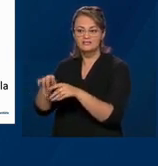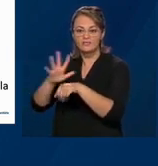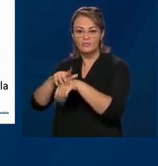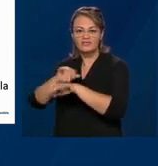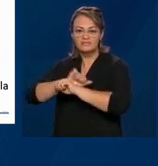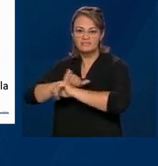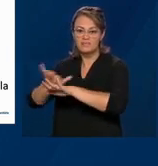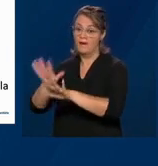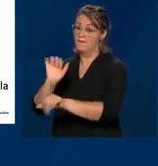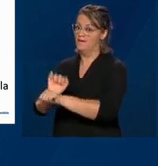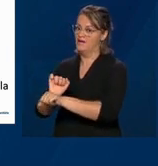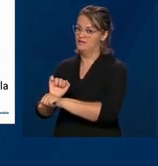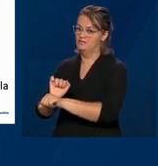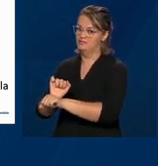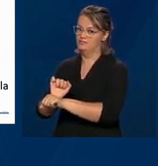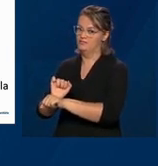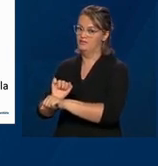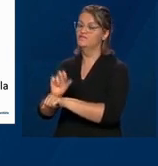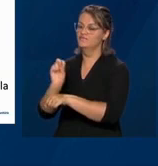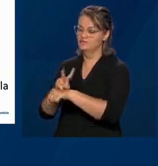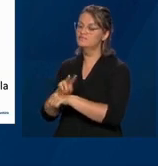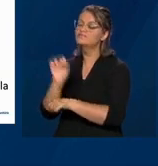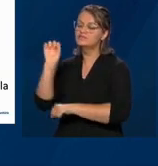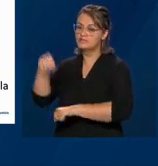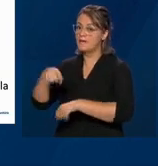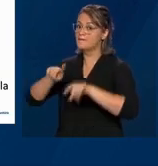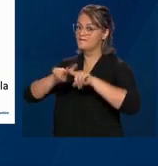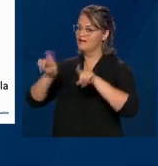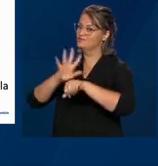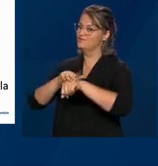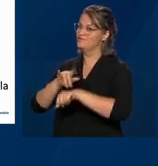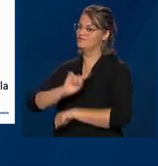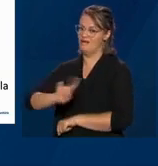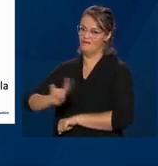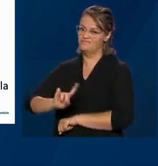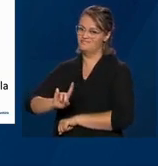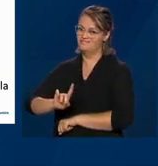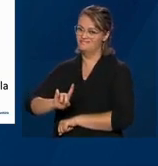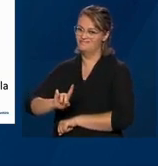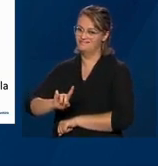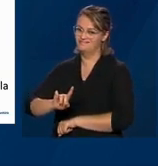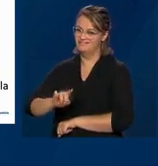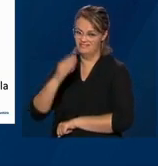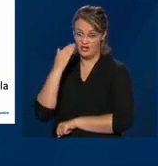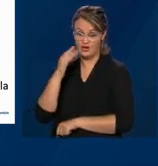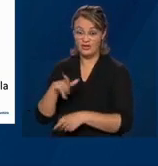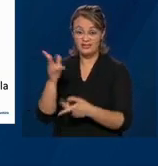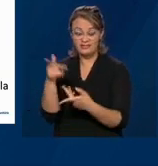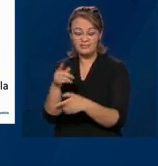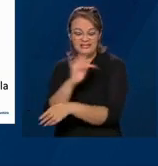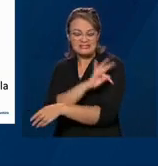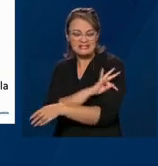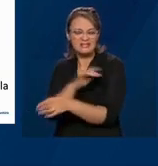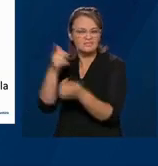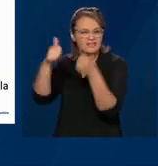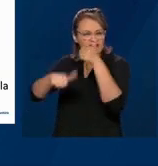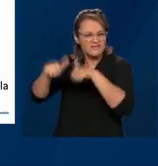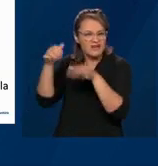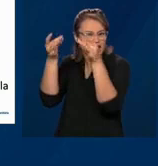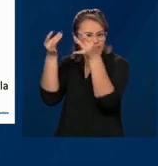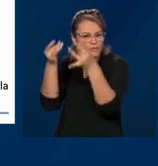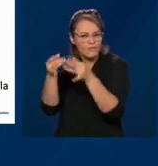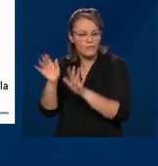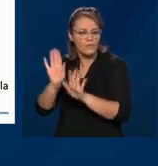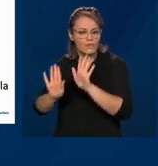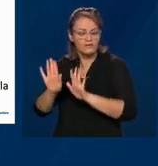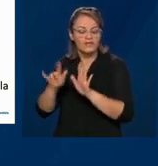é impedida por meio da técnica. Então, por isso que essa técnica precisa ser avaliada com muito cuidado por